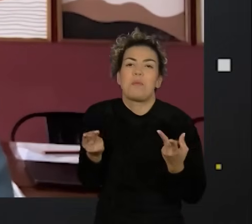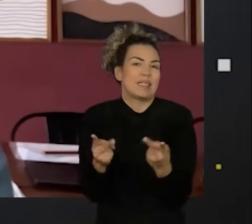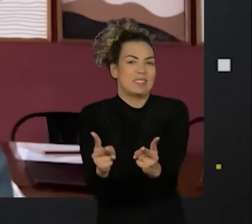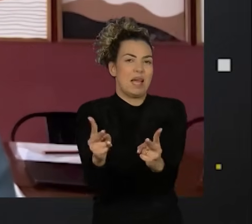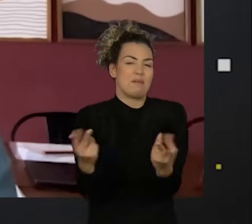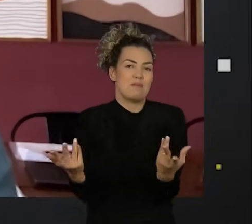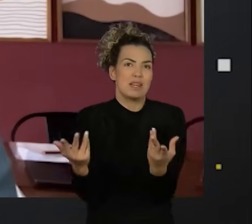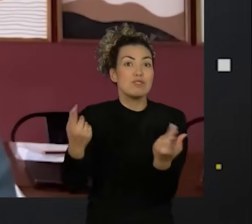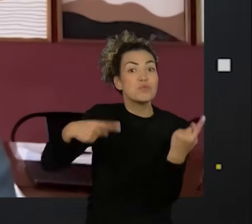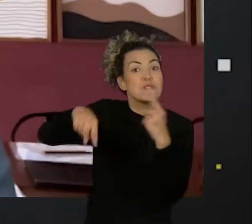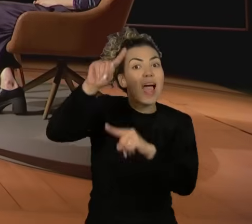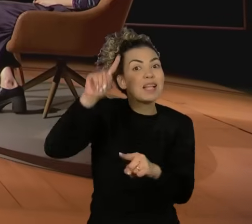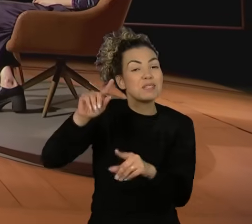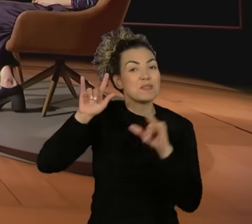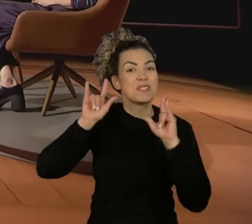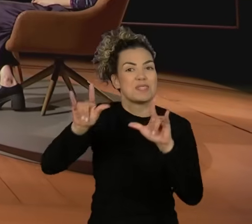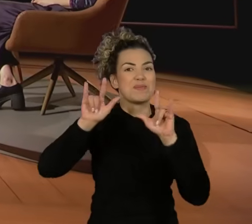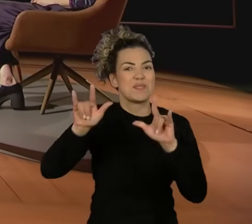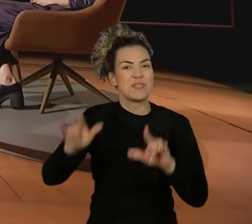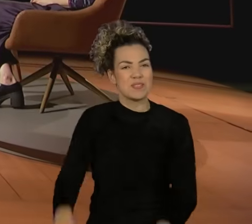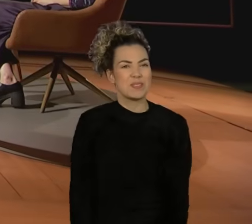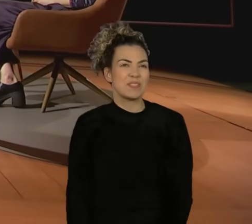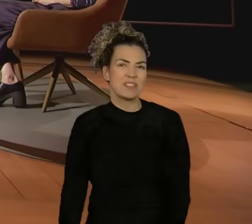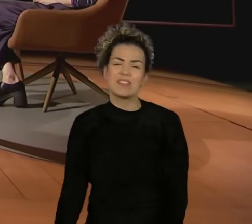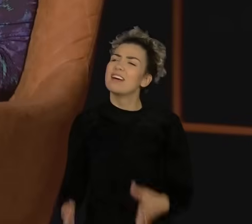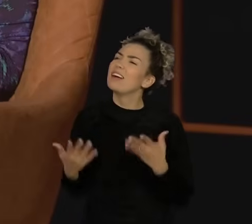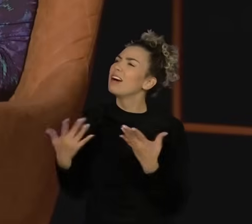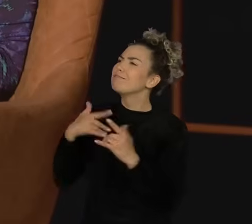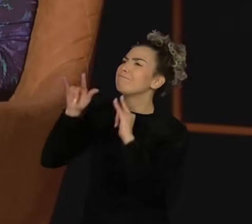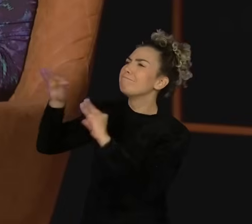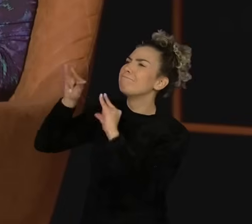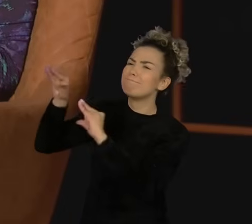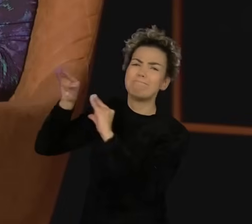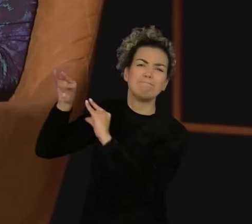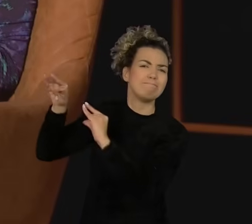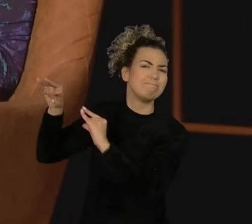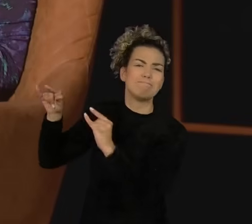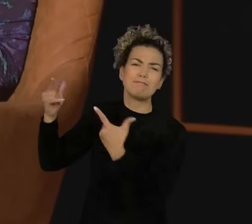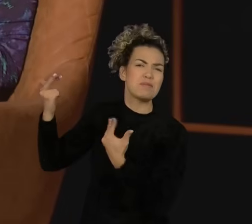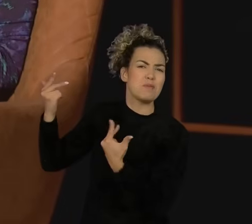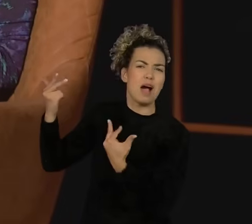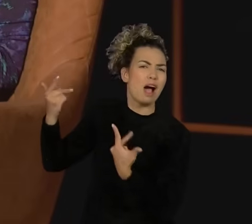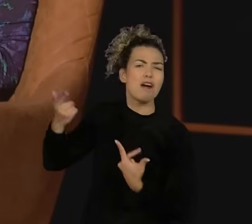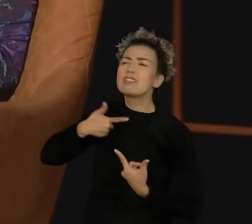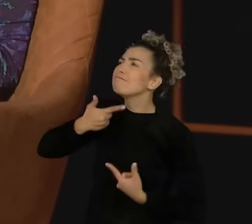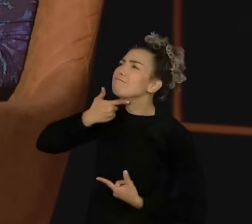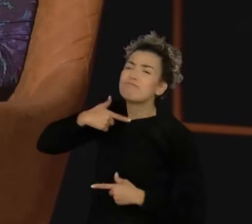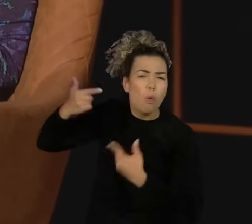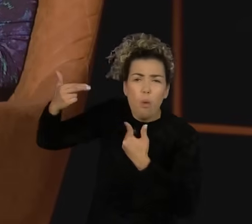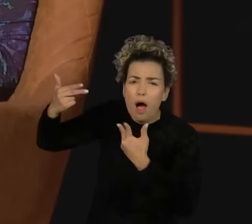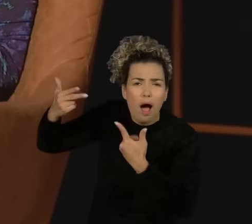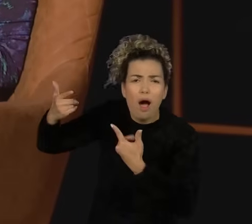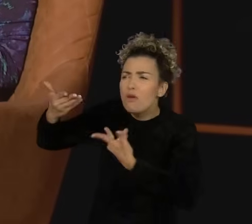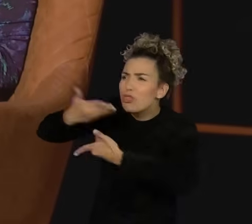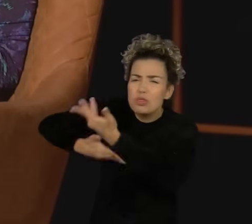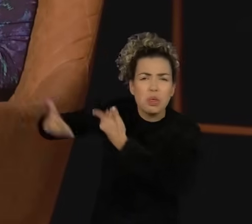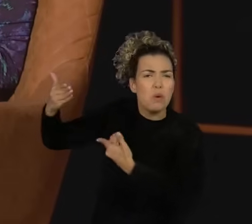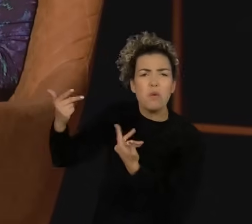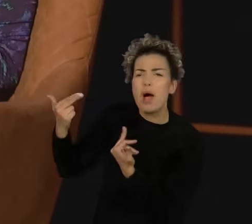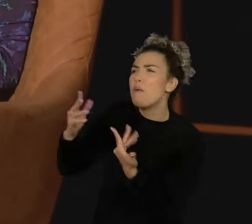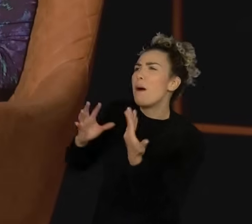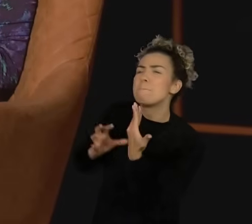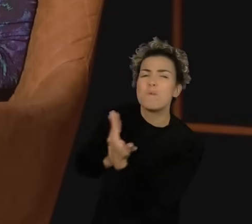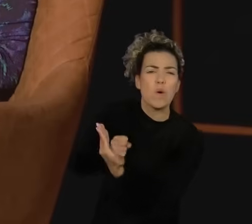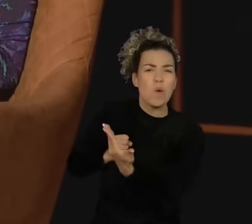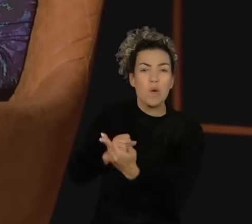Sucesso, Mel, te amo. Eu amo muito também. Desejo mesmo para você, Léo, meu amor. A gente se chama